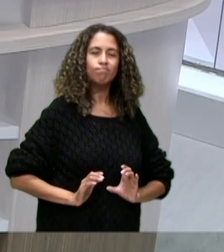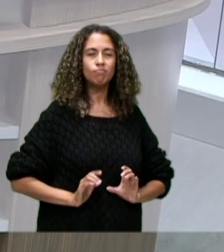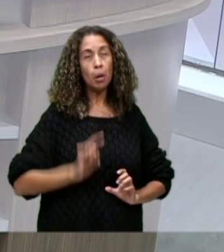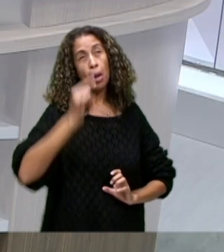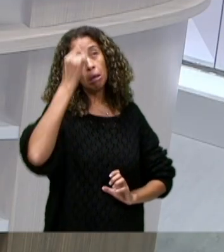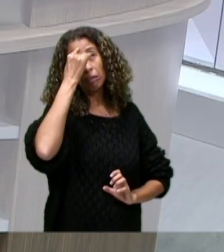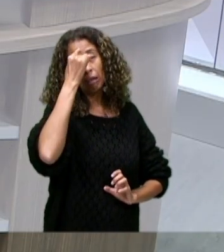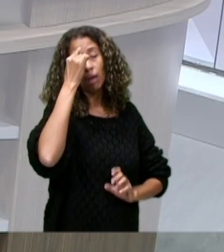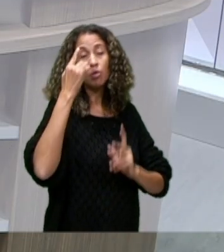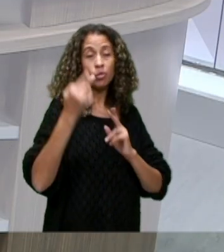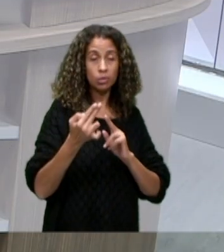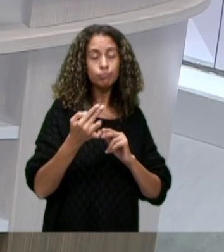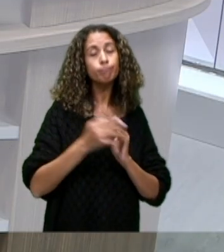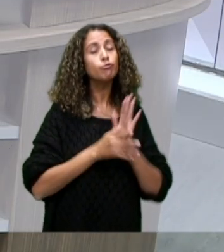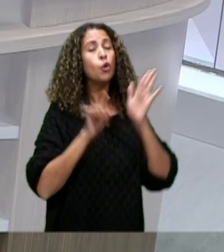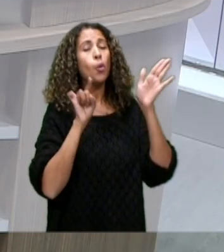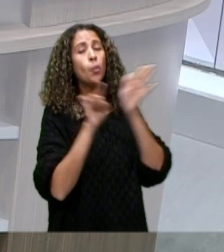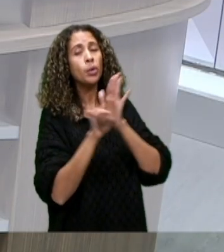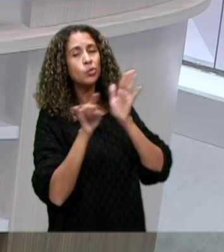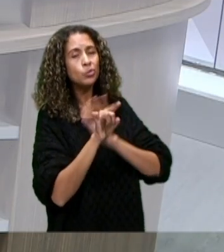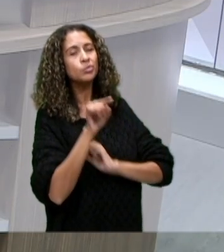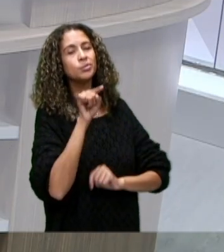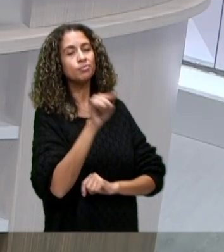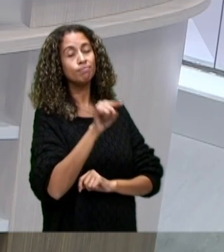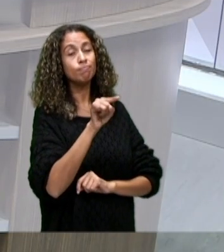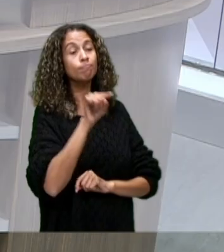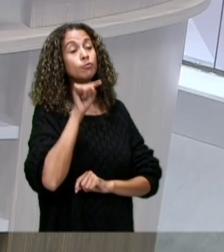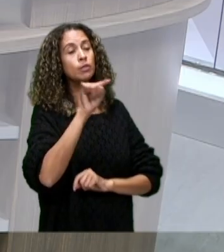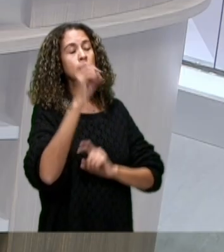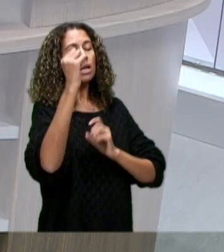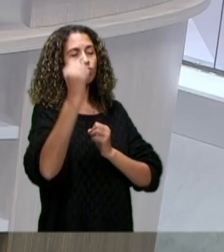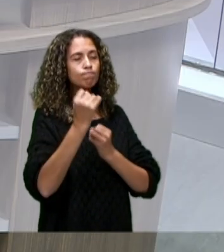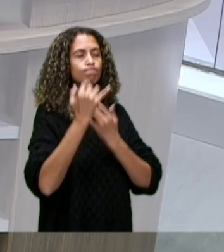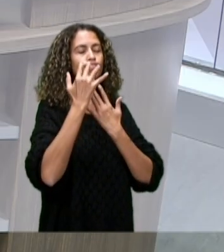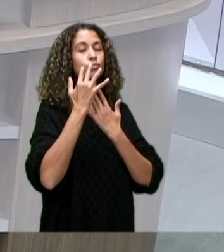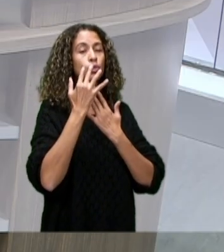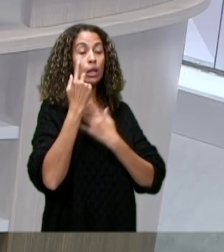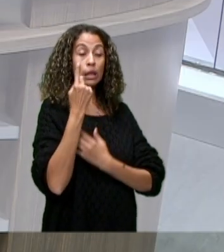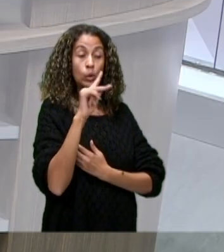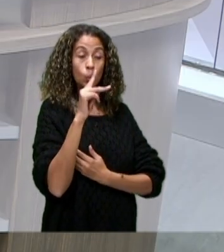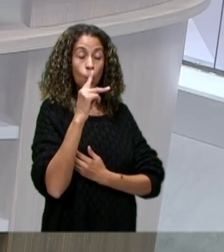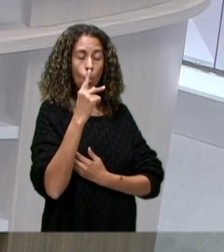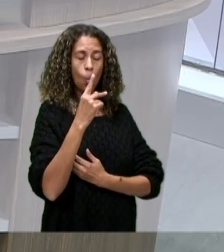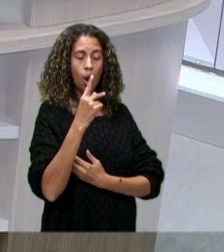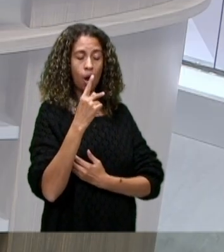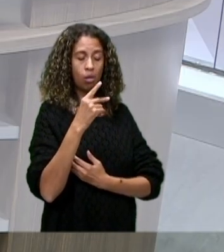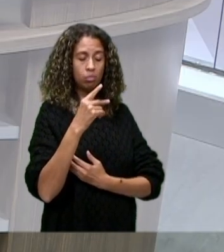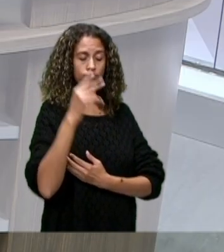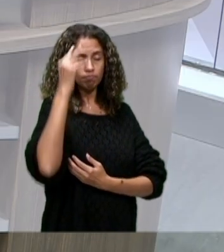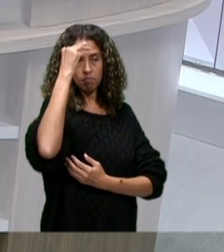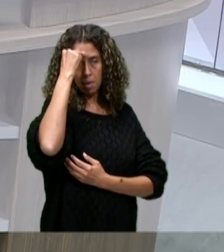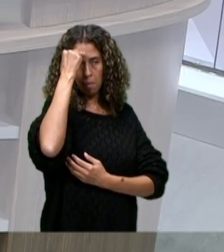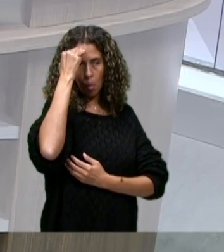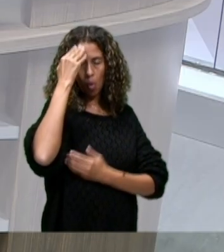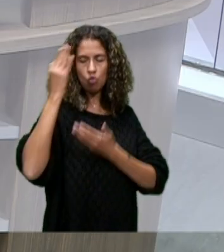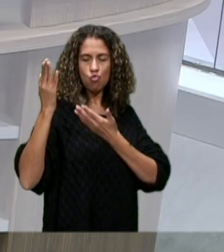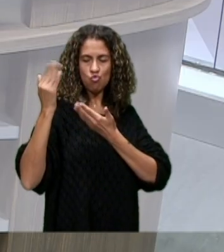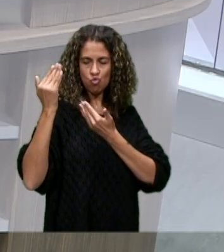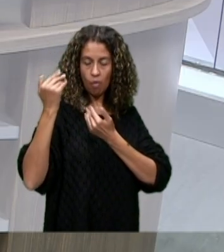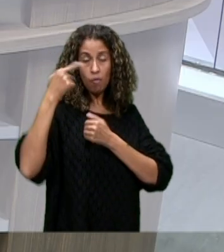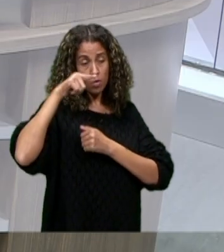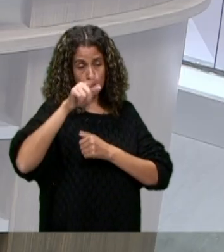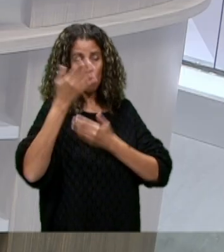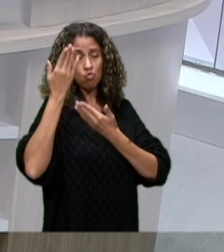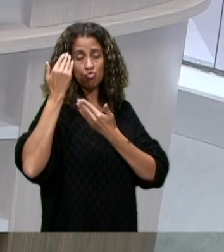queria te perguntar assim, você se inspirou mais na tua própria memória da tua